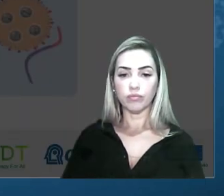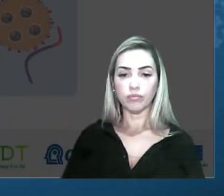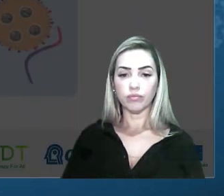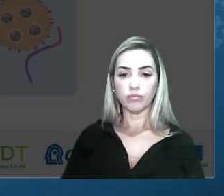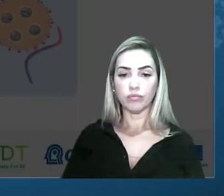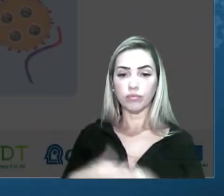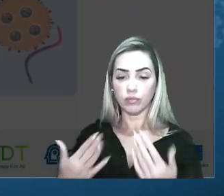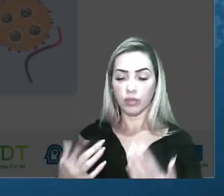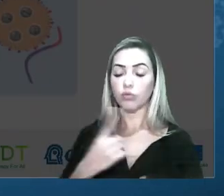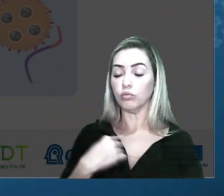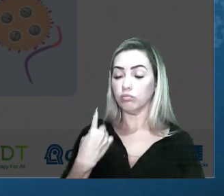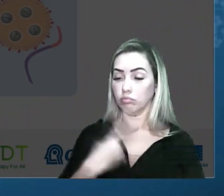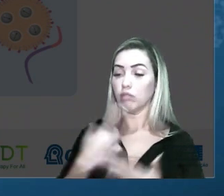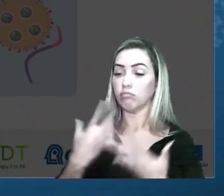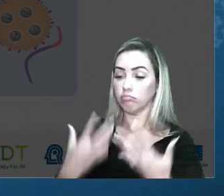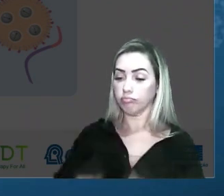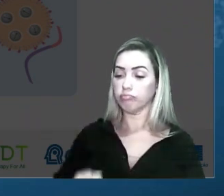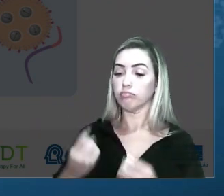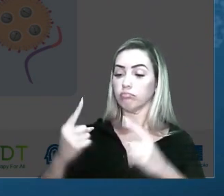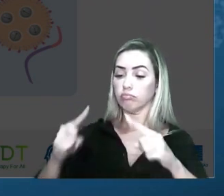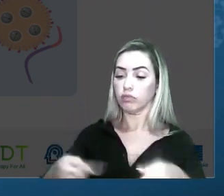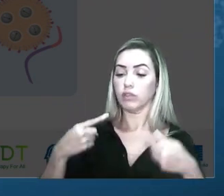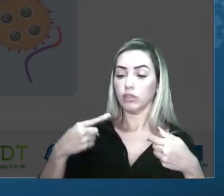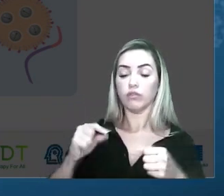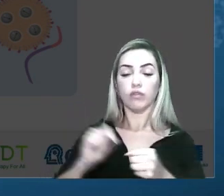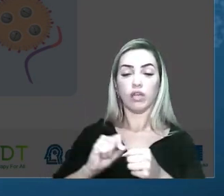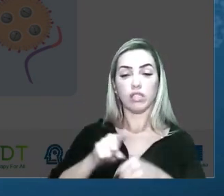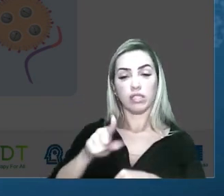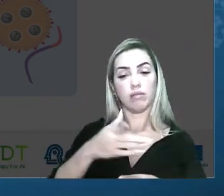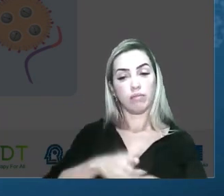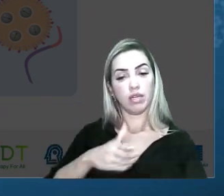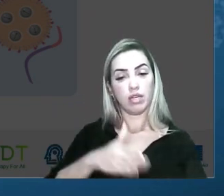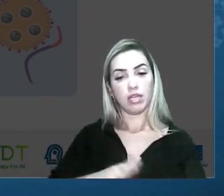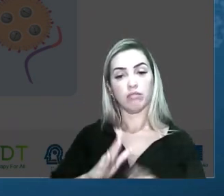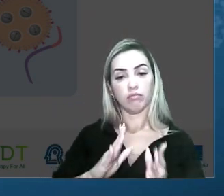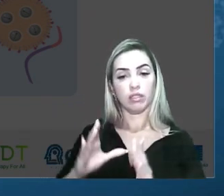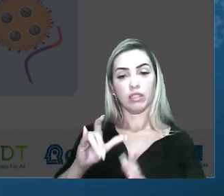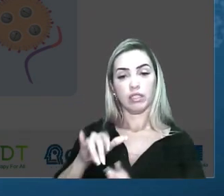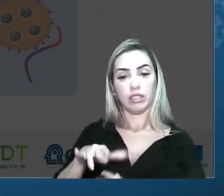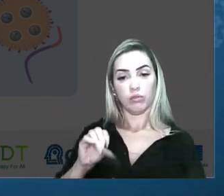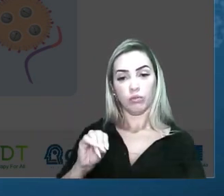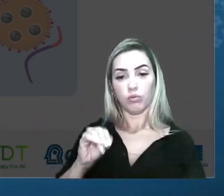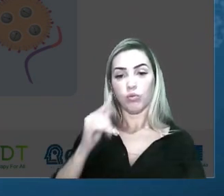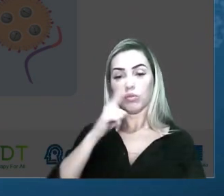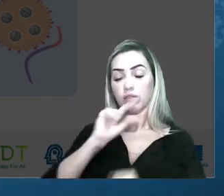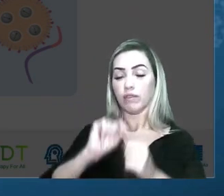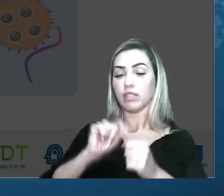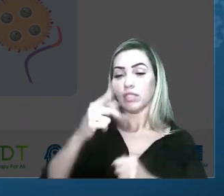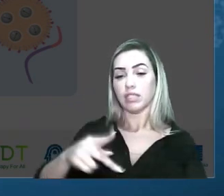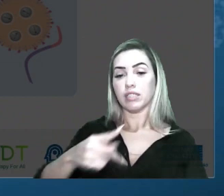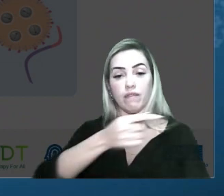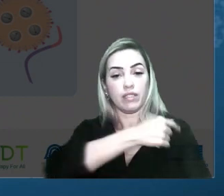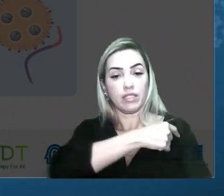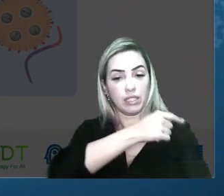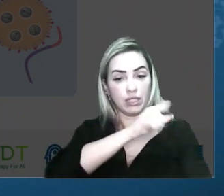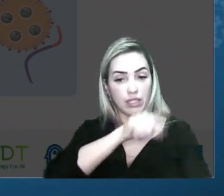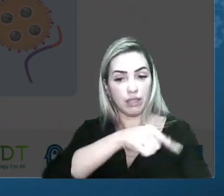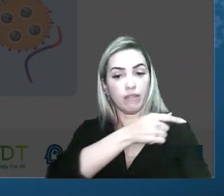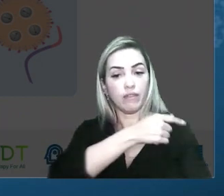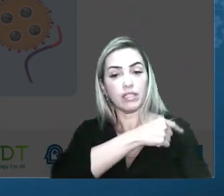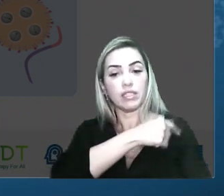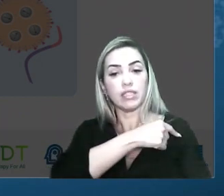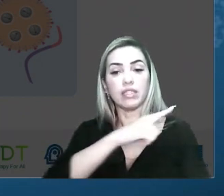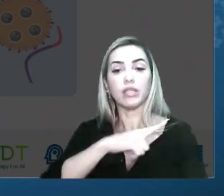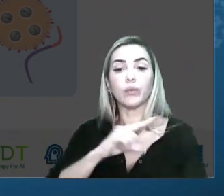aceitamos o desafio de fazer esse ensaio clínico de fase 1. Essa vacina ela é uma vacina com